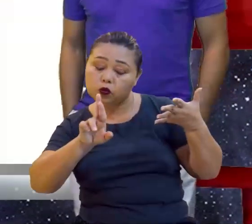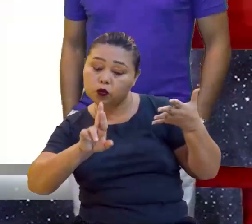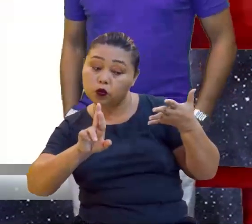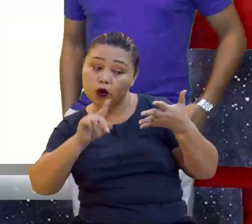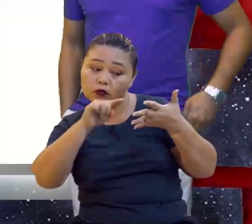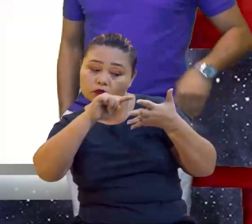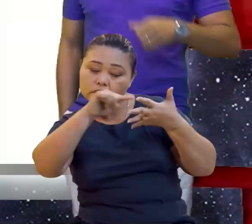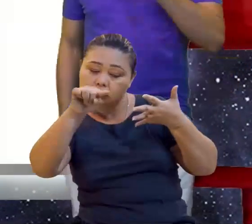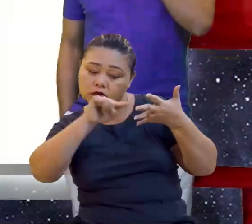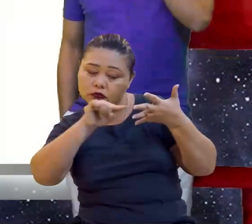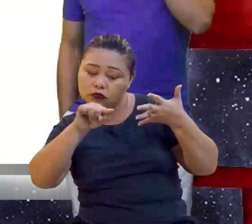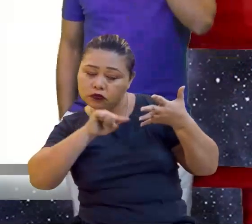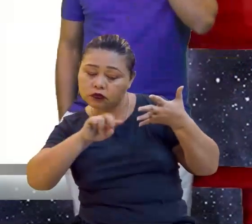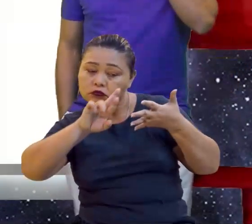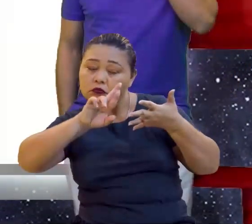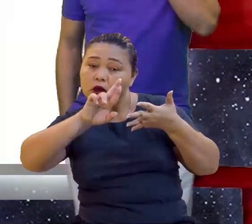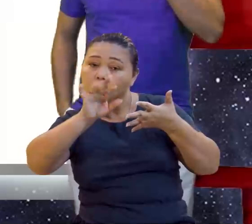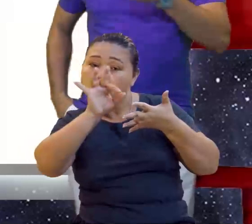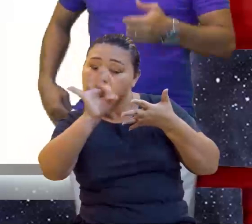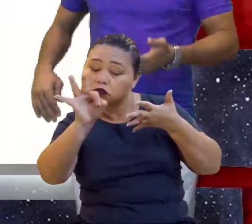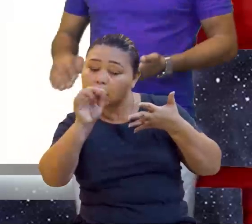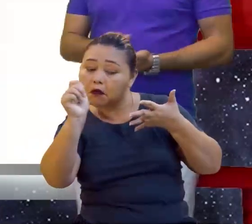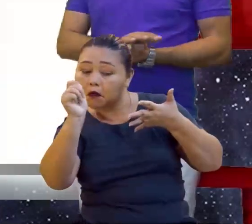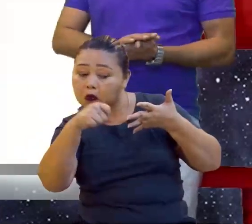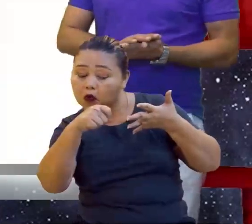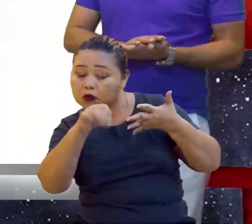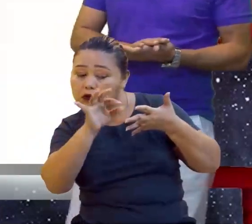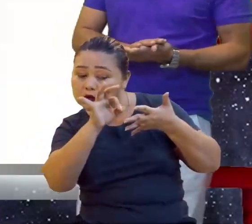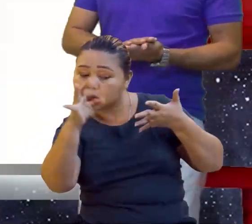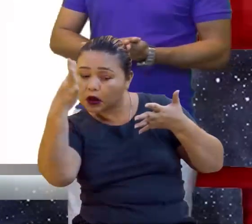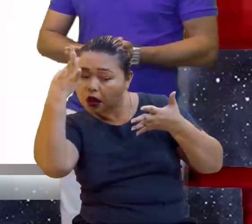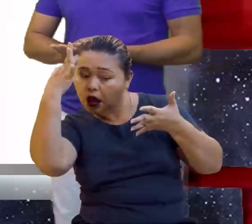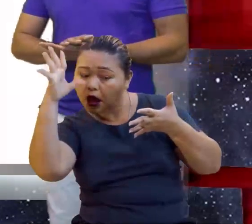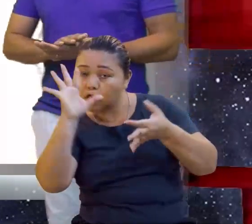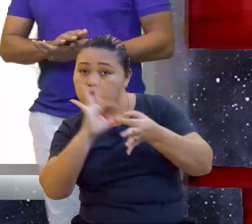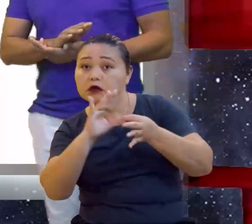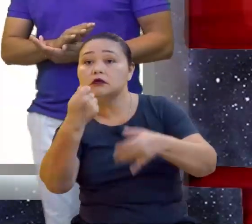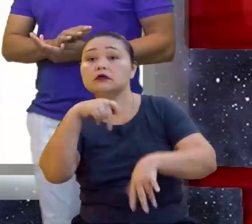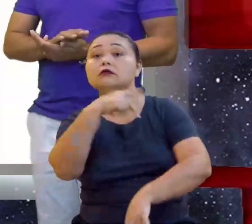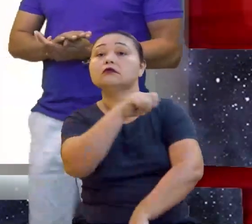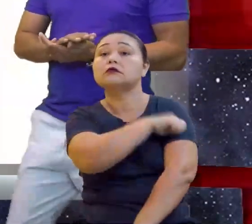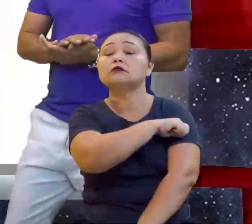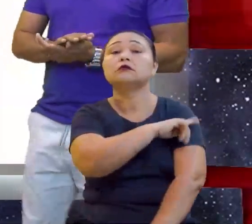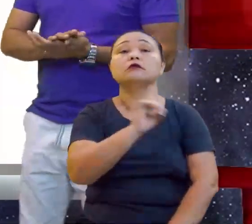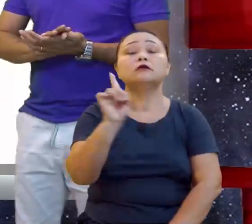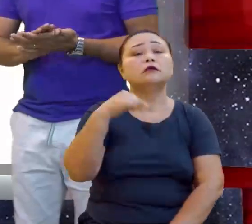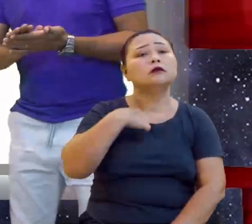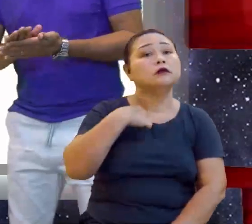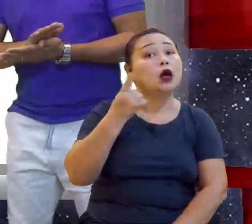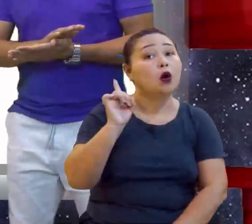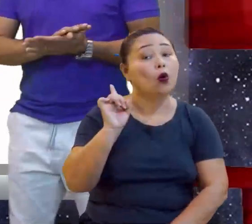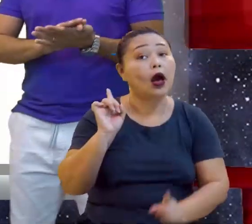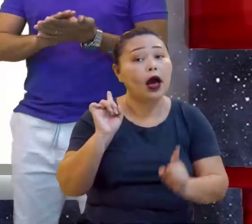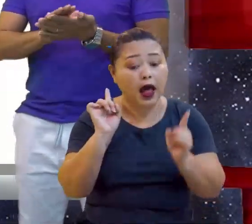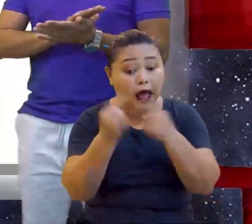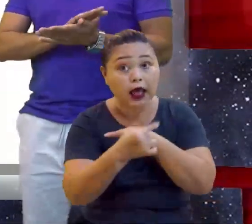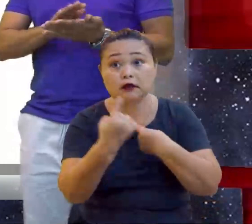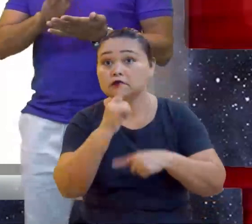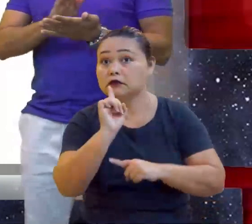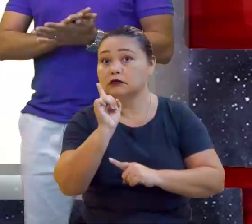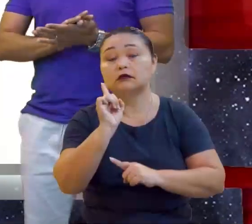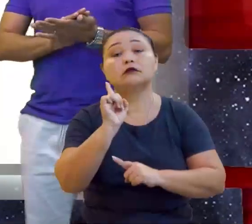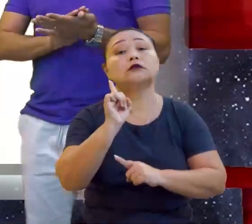distratores. Os distratores são aquelas possíveis linhas de raciocínio do aluno, tá? Ah, é pegadinha. Não é pegadinha. Não é.